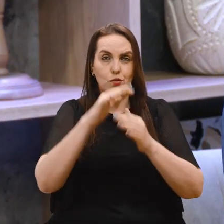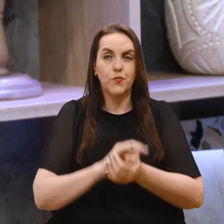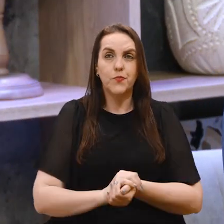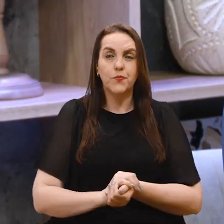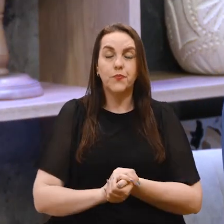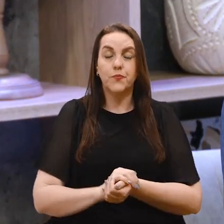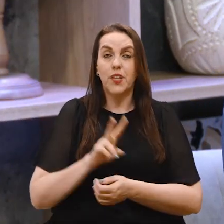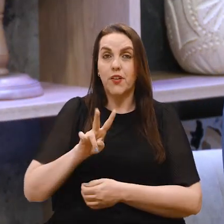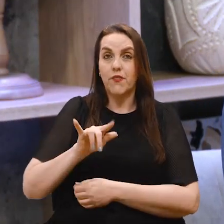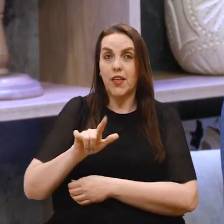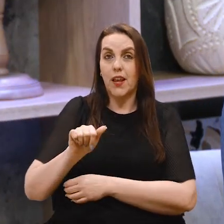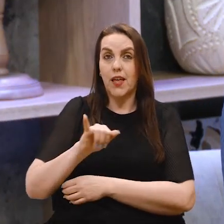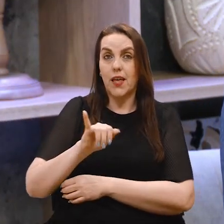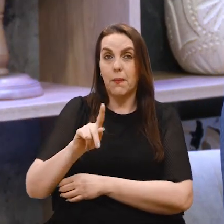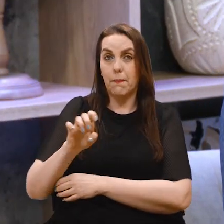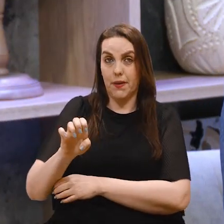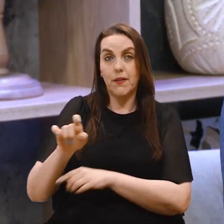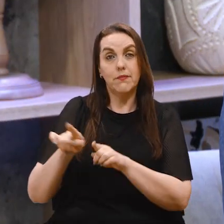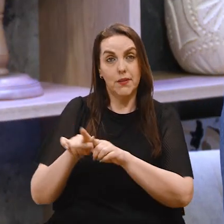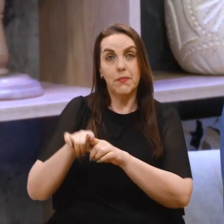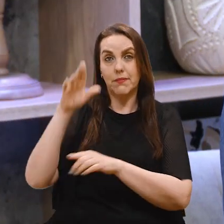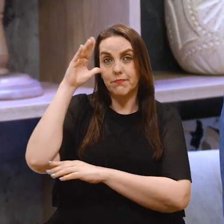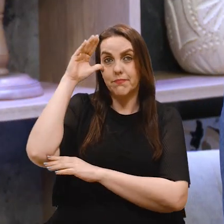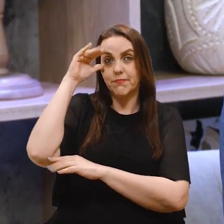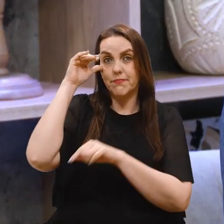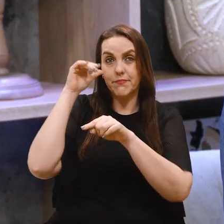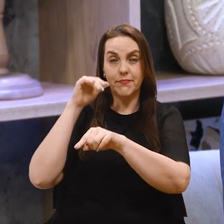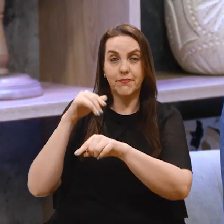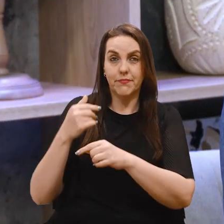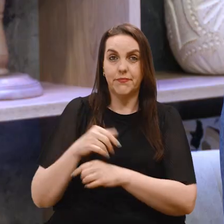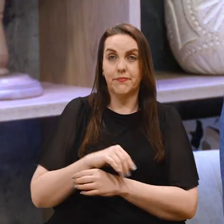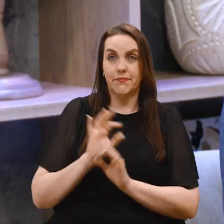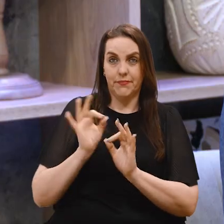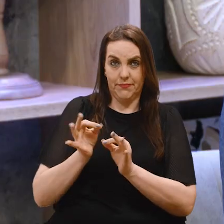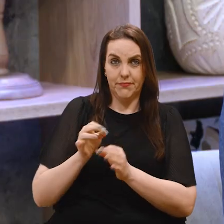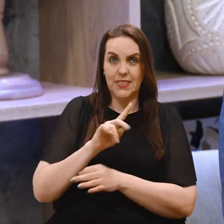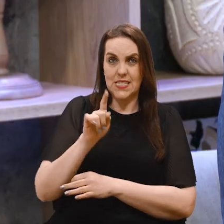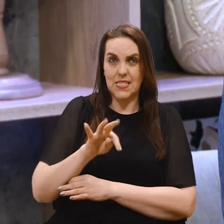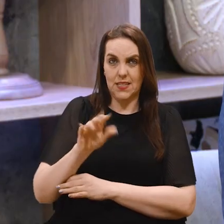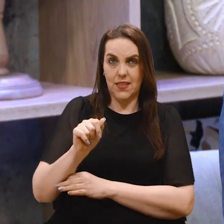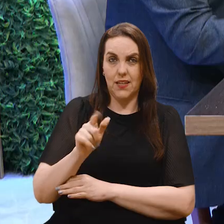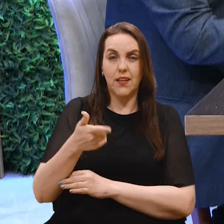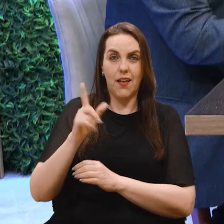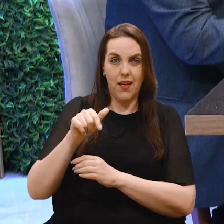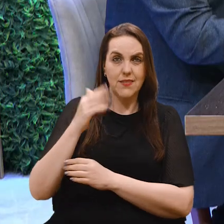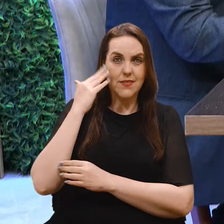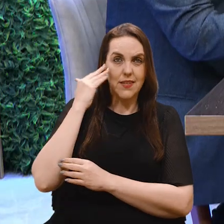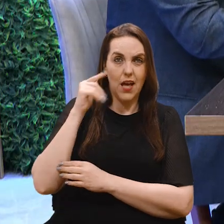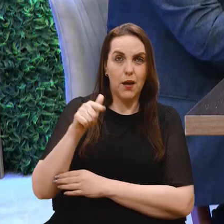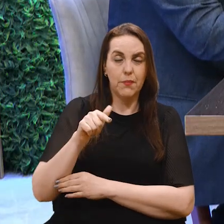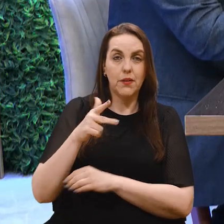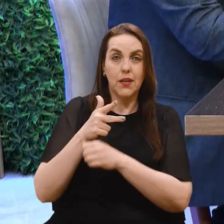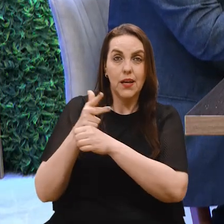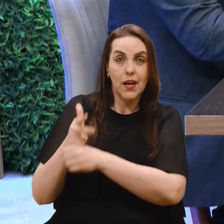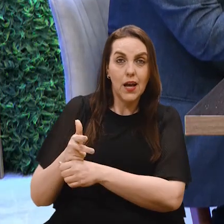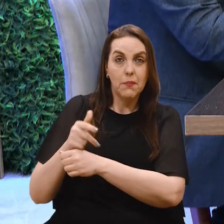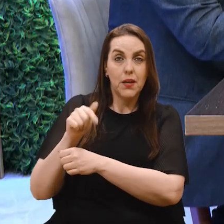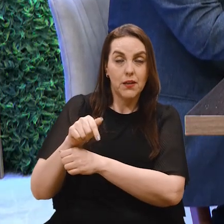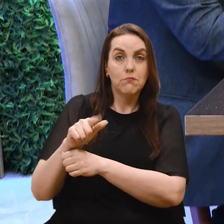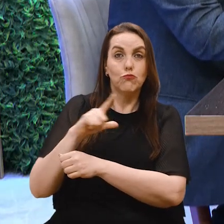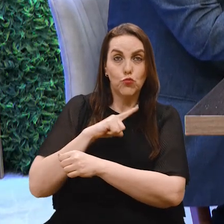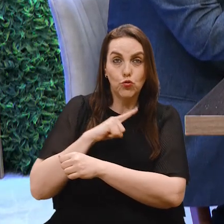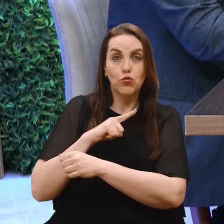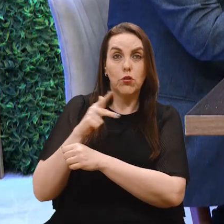Vila IP também a gente pôde observar, né, Zita? Inclusive existia uma situação na qual uma câmera estava em